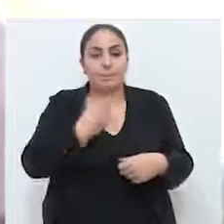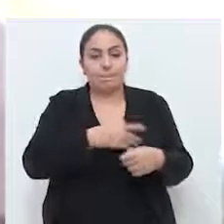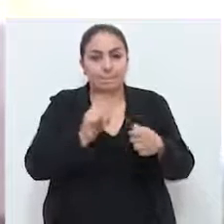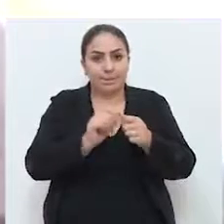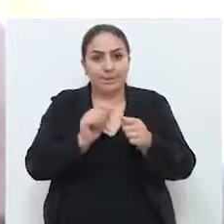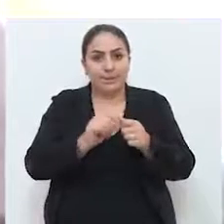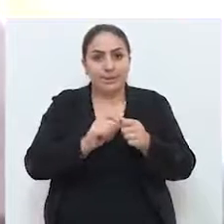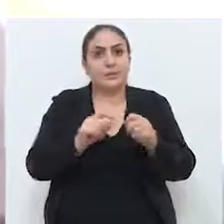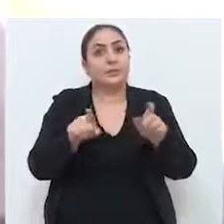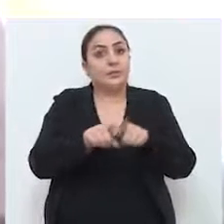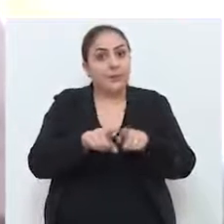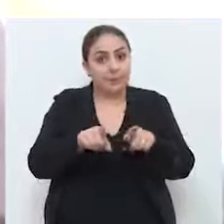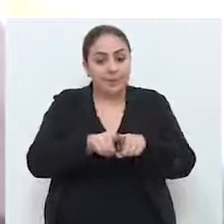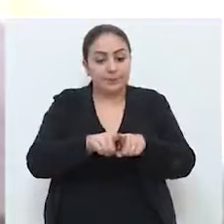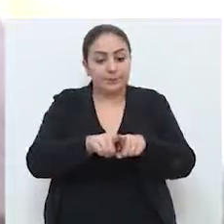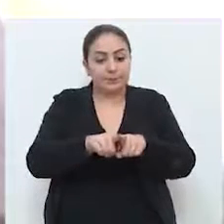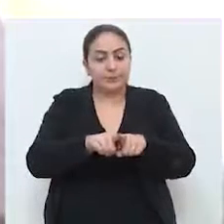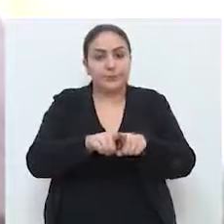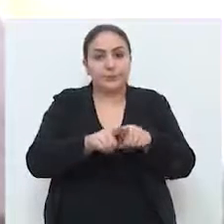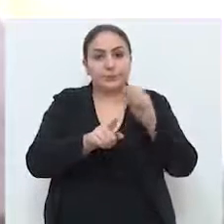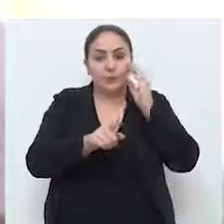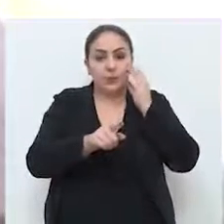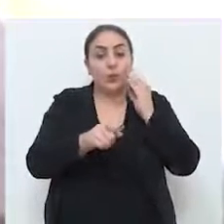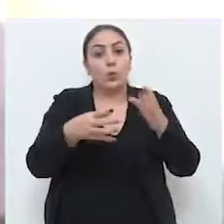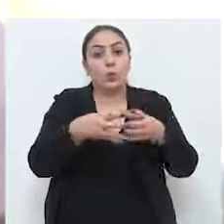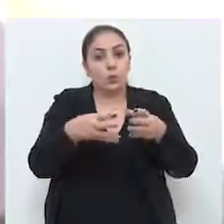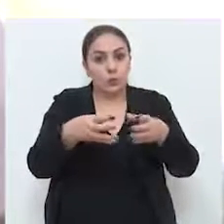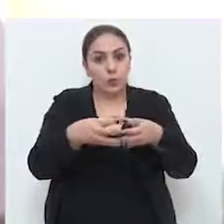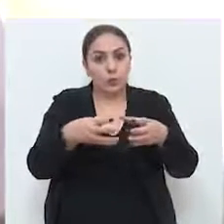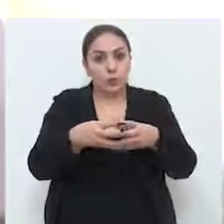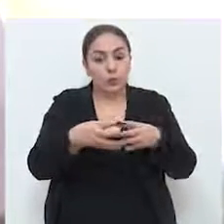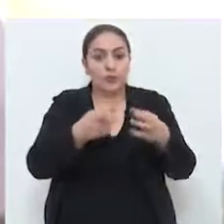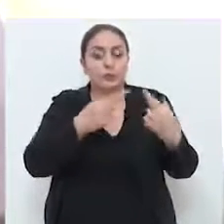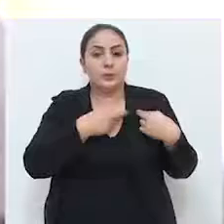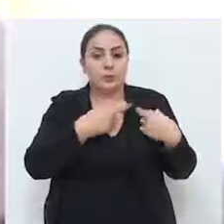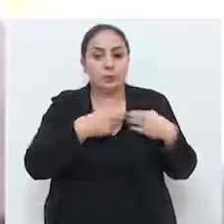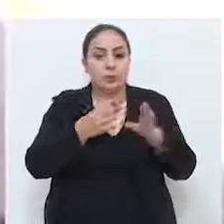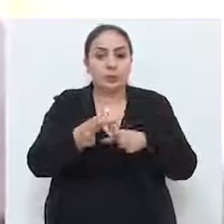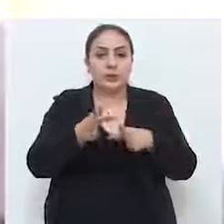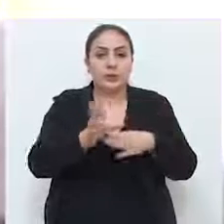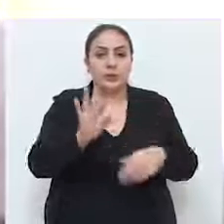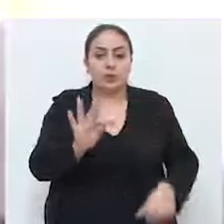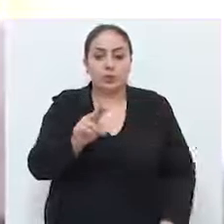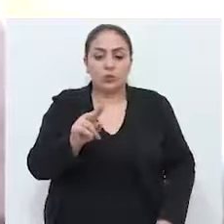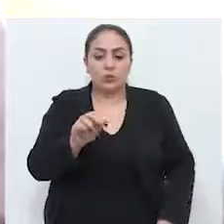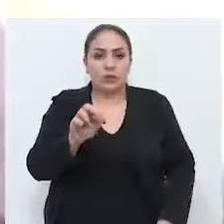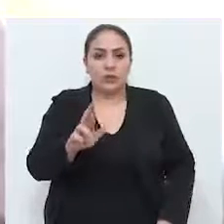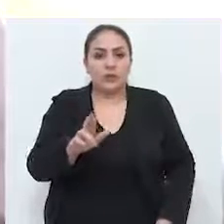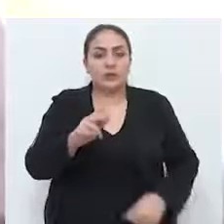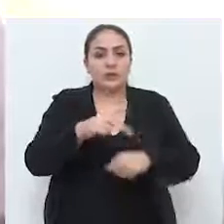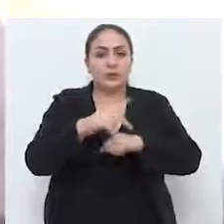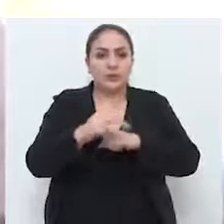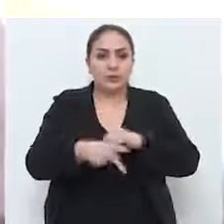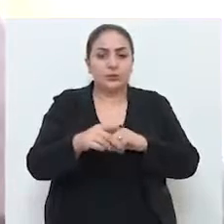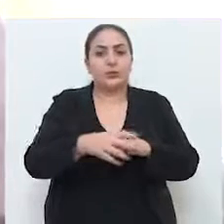para que seja feita. Assim, o colegiado do Conselho Tutelar de Passo Fundo